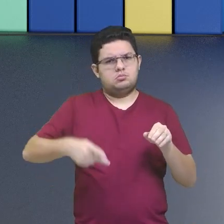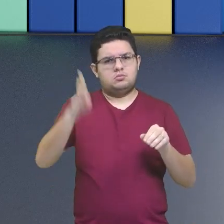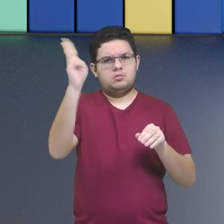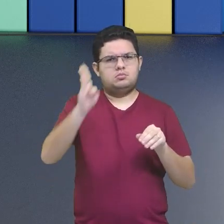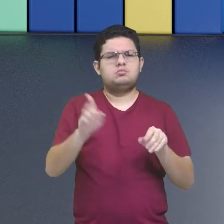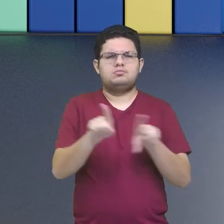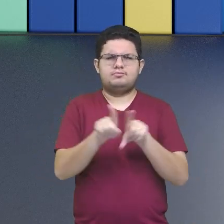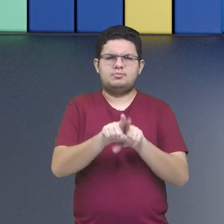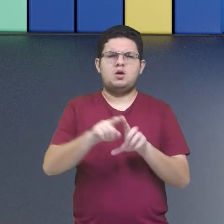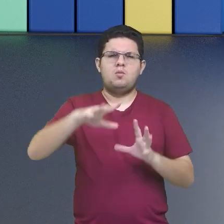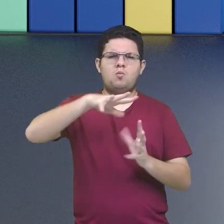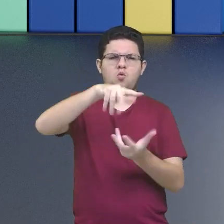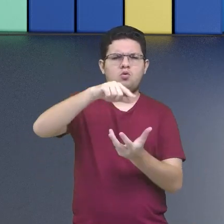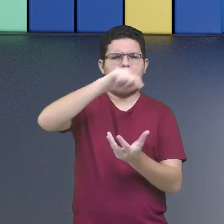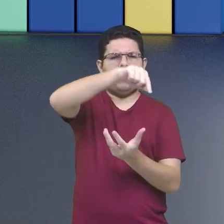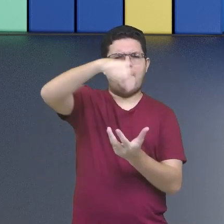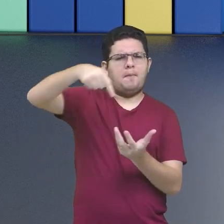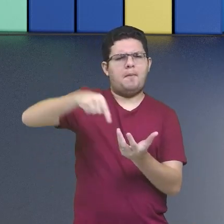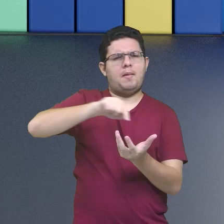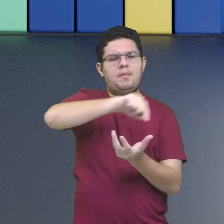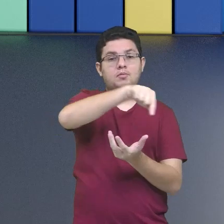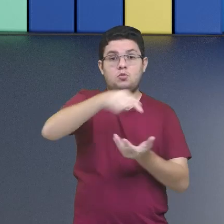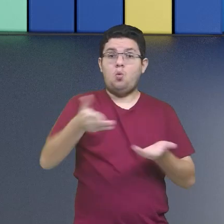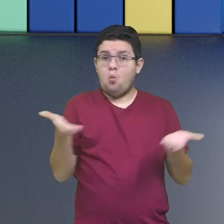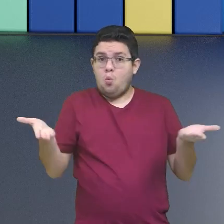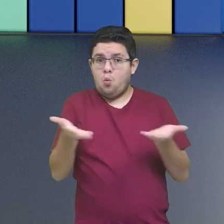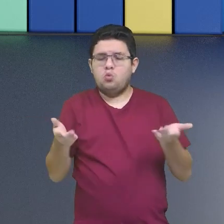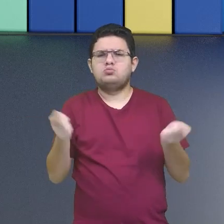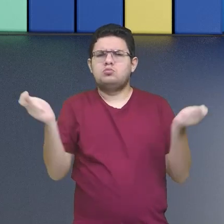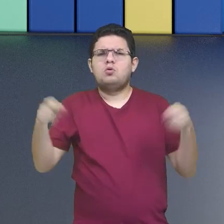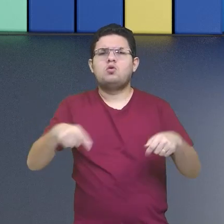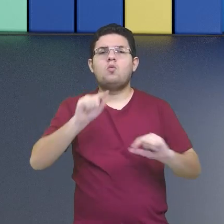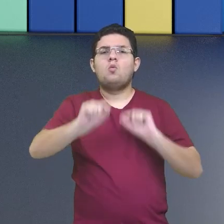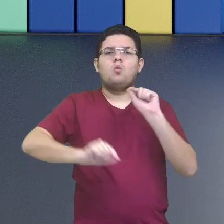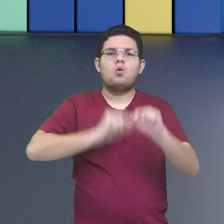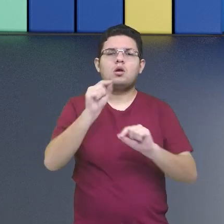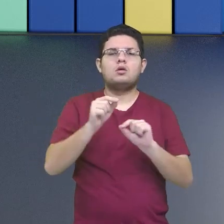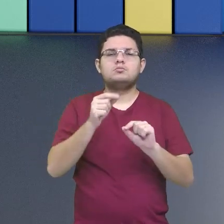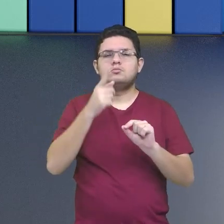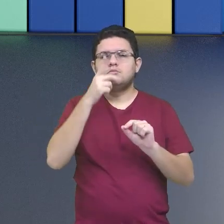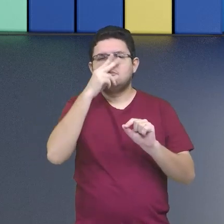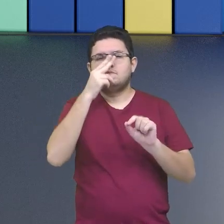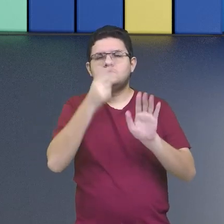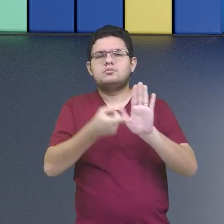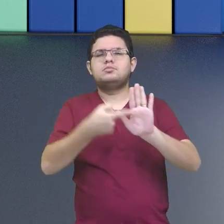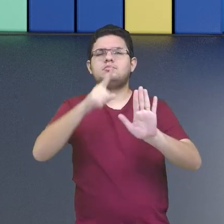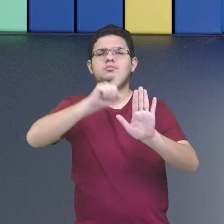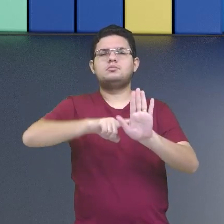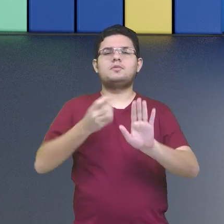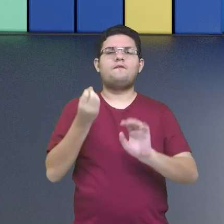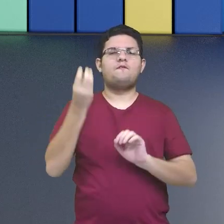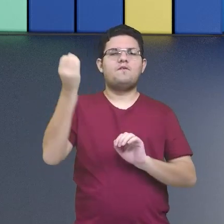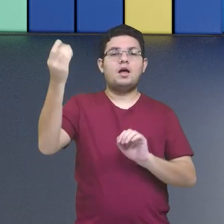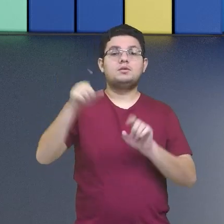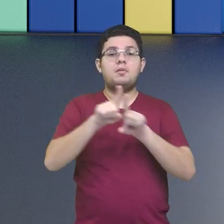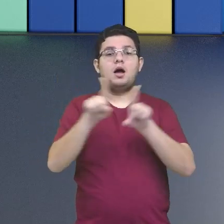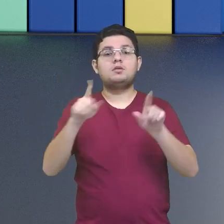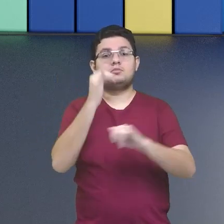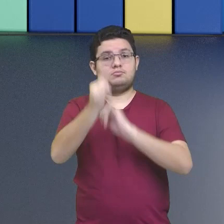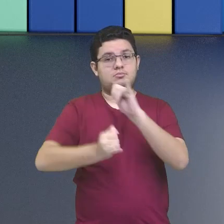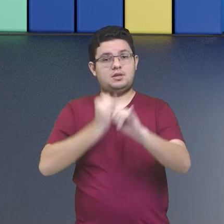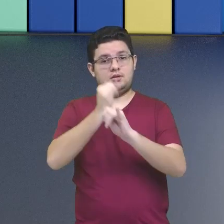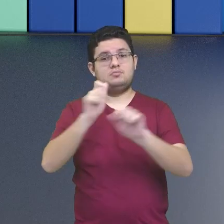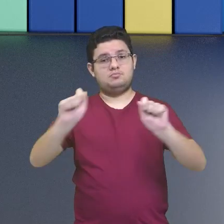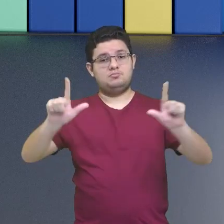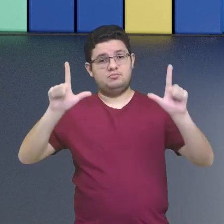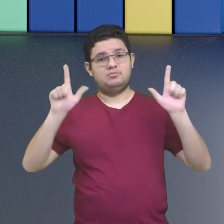viagem a diversos lugares sem sair de casa, né? Ainda mais nesse contexto, né, onde ainda há necessidade da